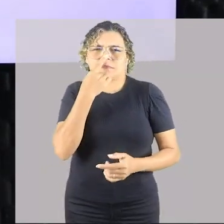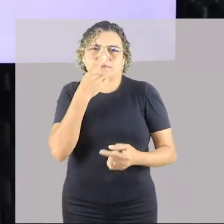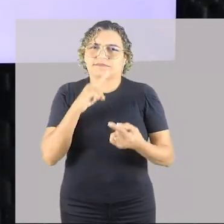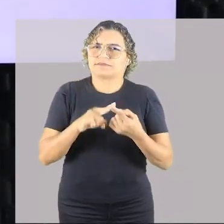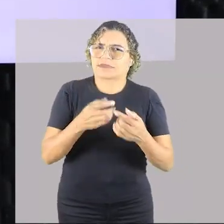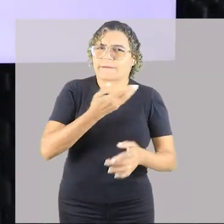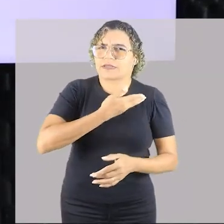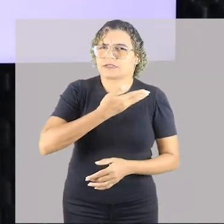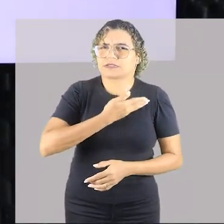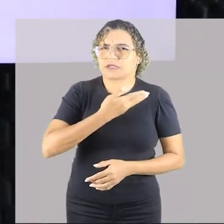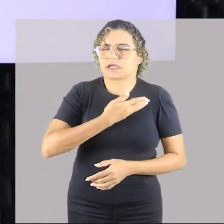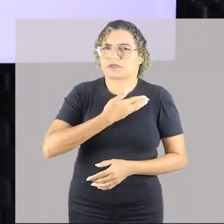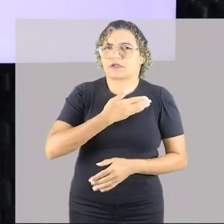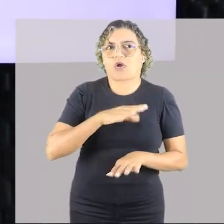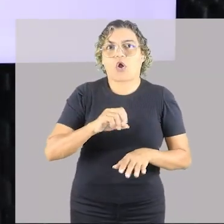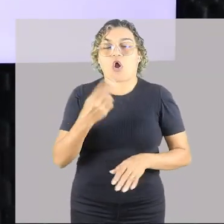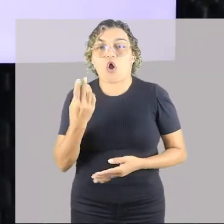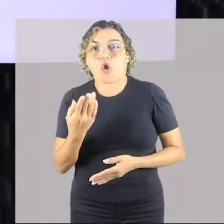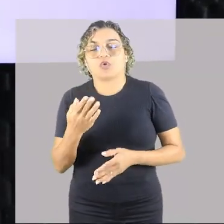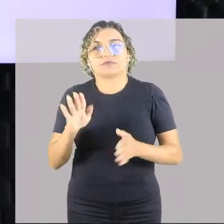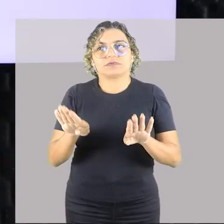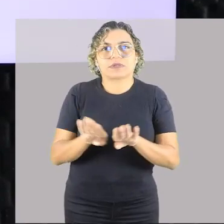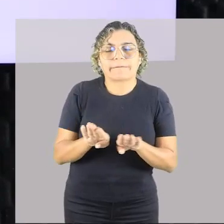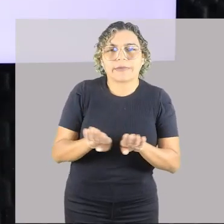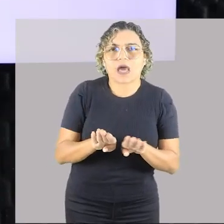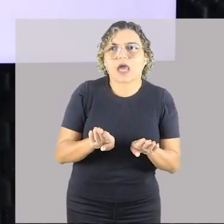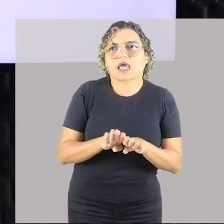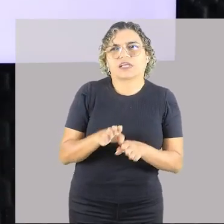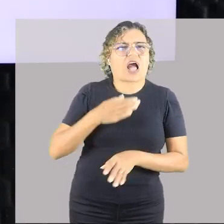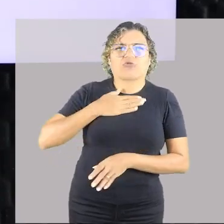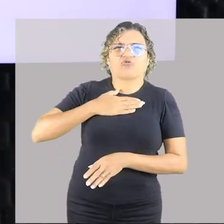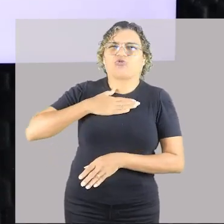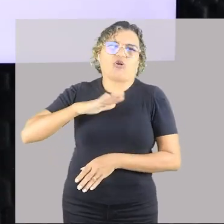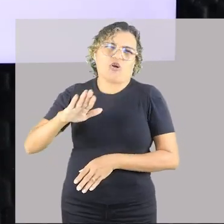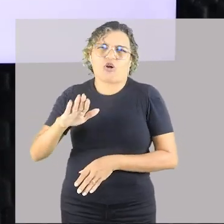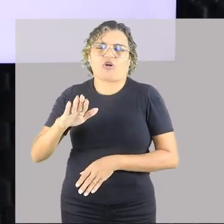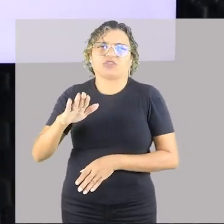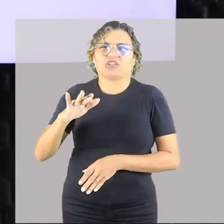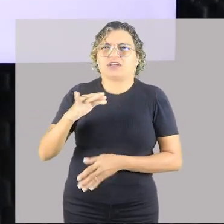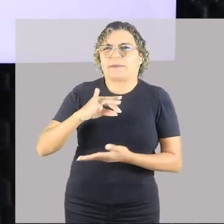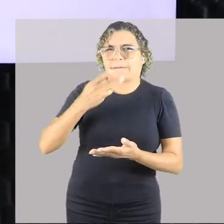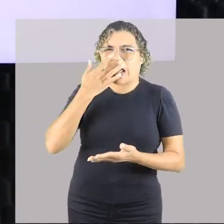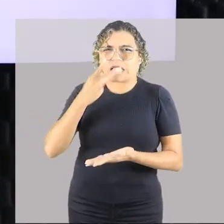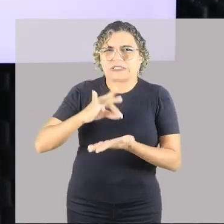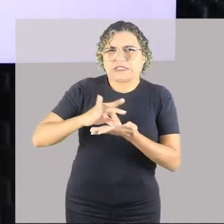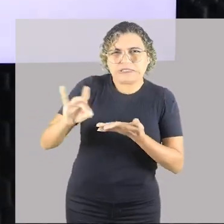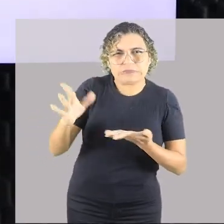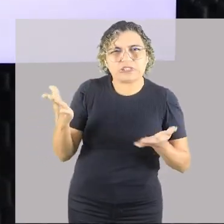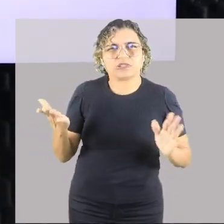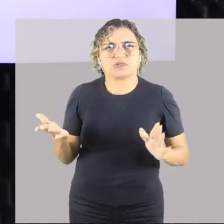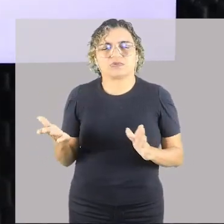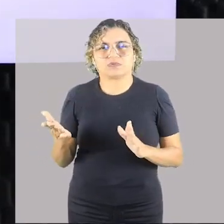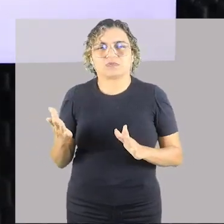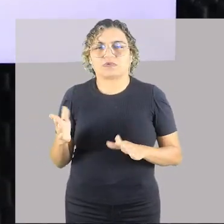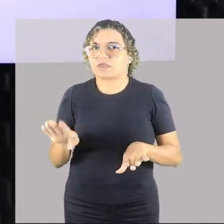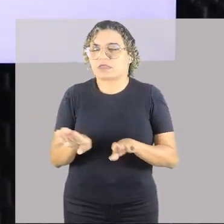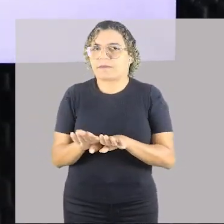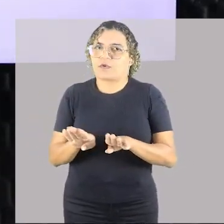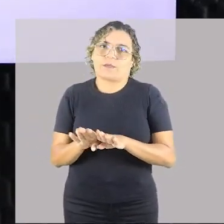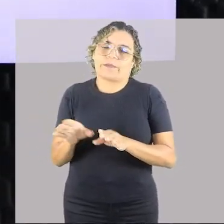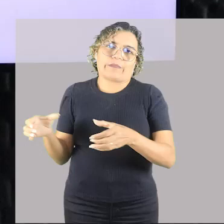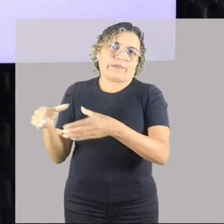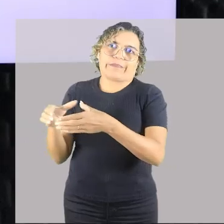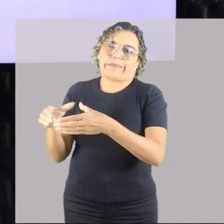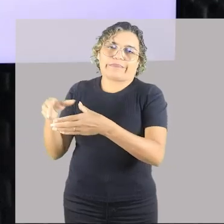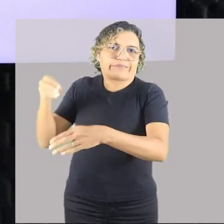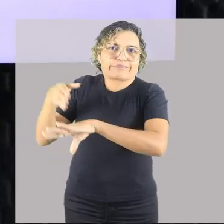subjetivo. Inimizade notória, é um critério subjetivo, com algum dos interessados ou denunciantes. Ora,